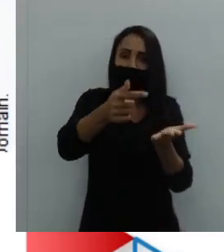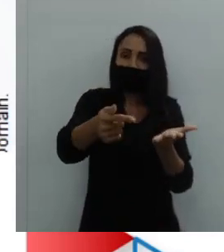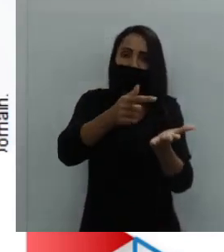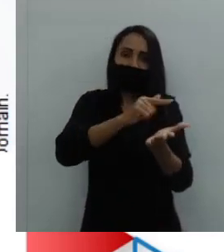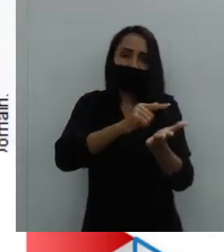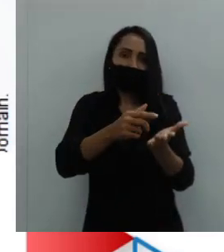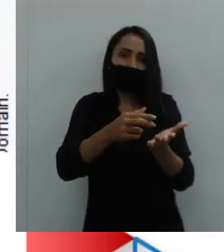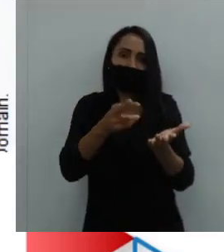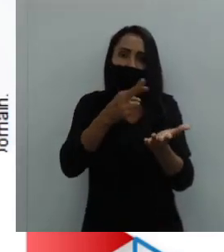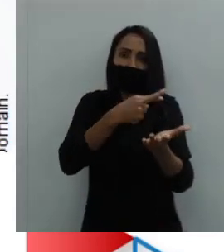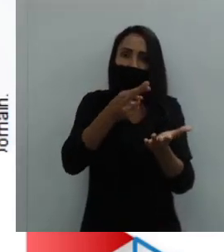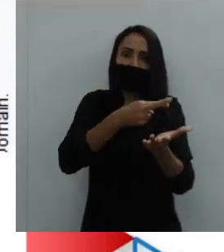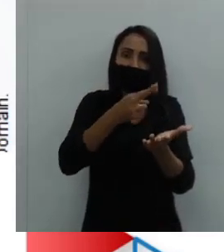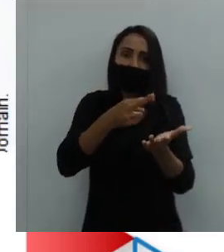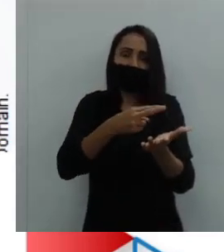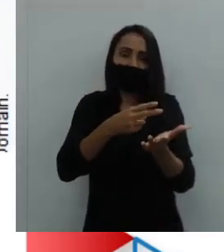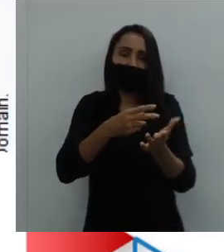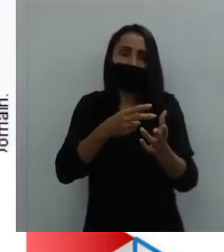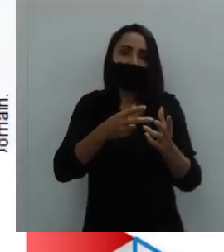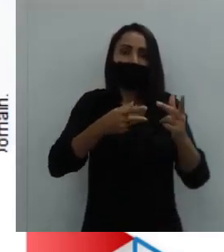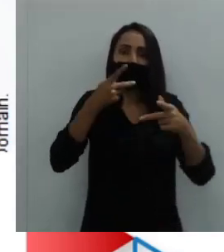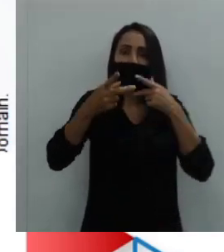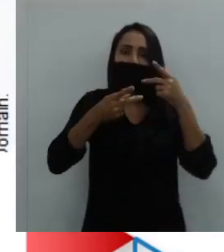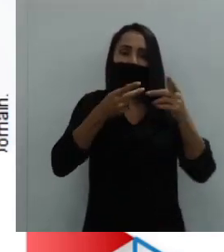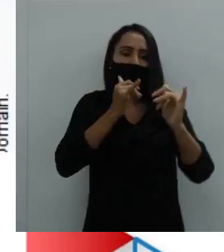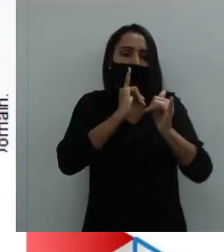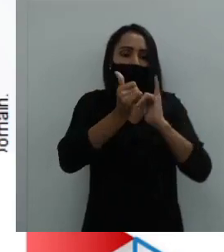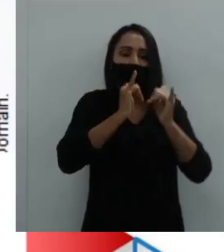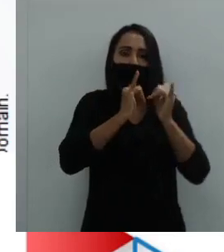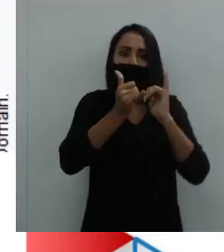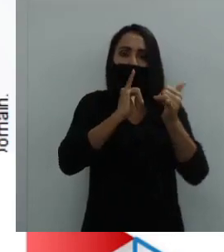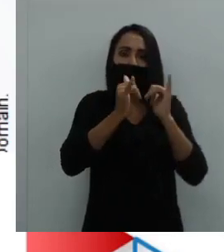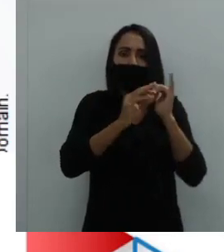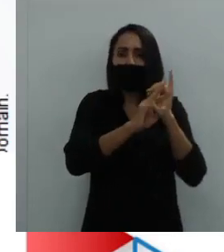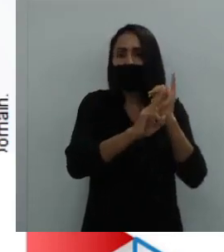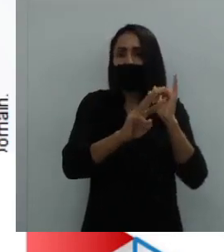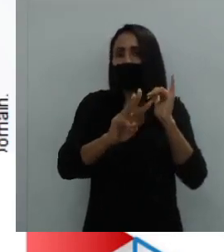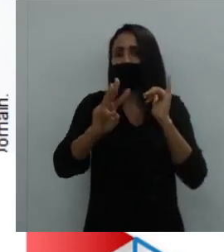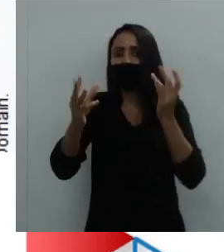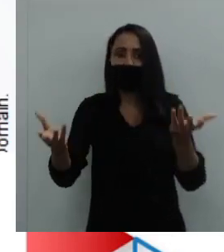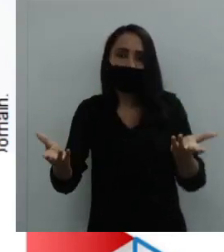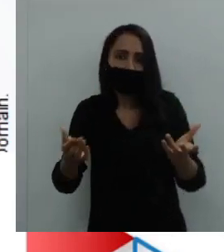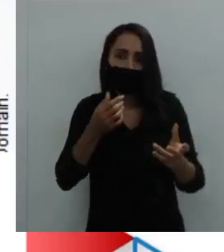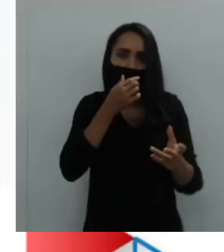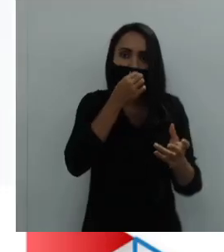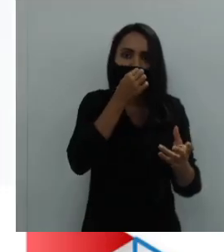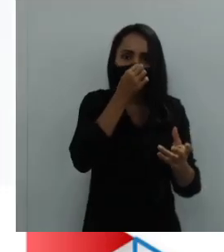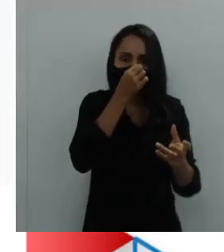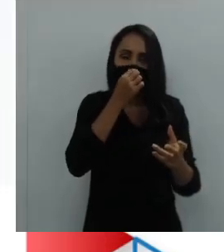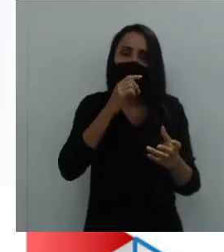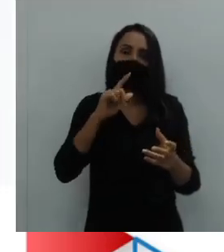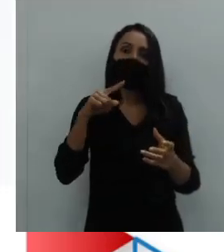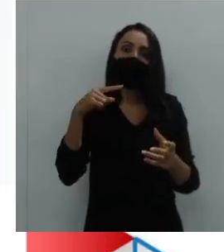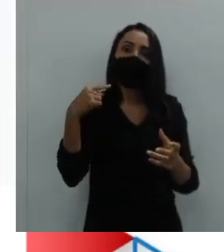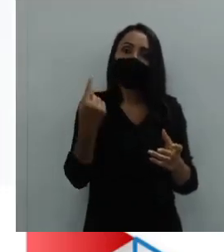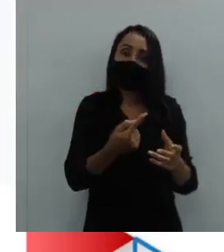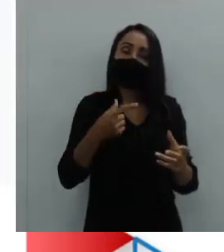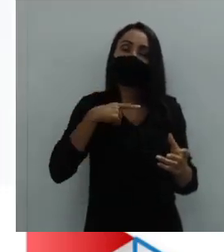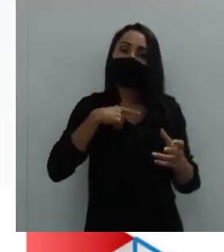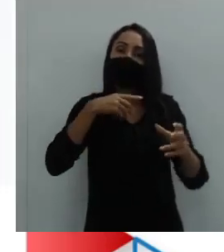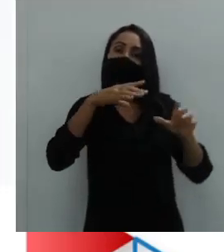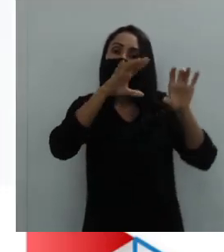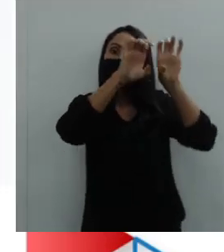revista, oralizadas, na internet. É importante conhecer. E nós temos as estruturas,